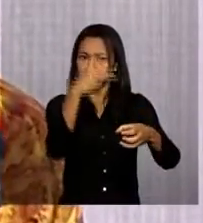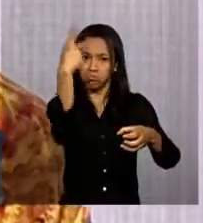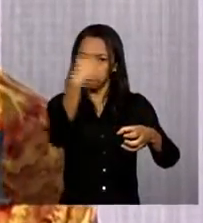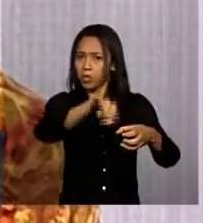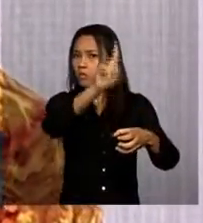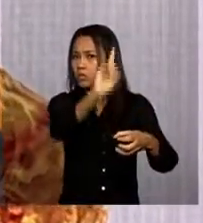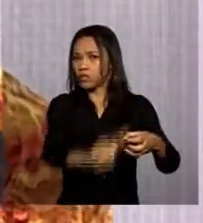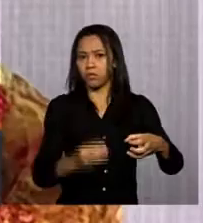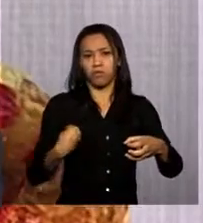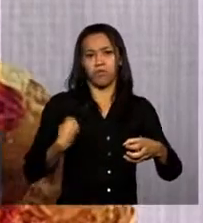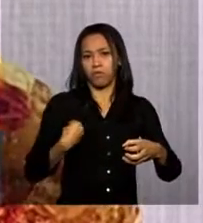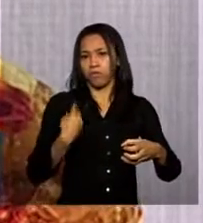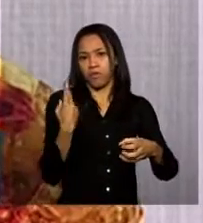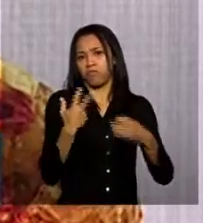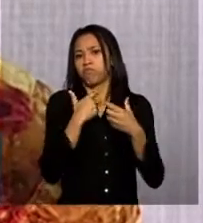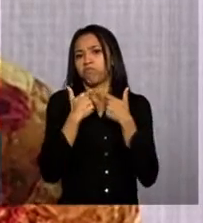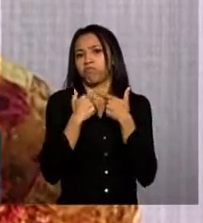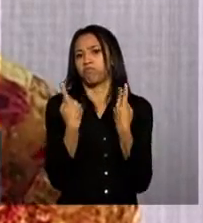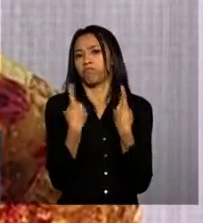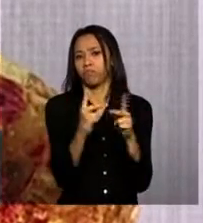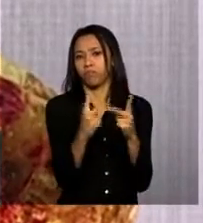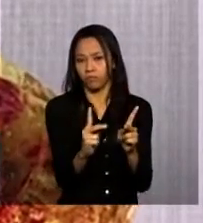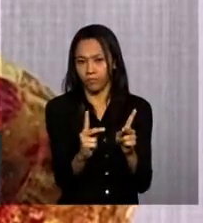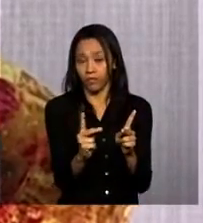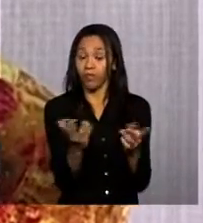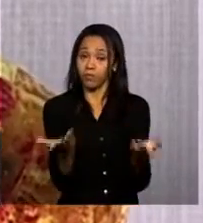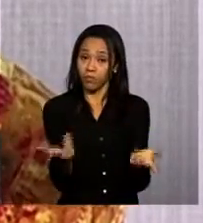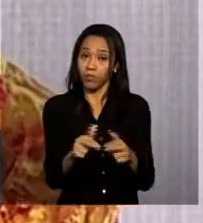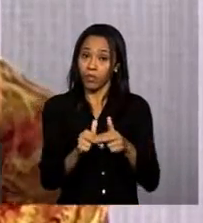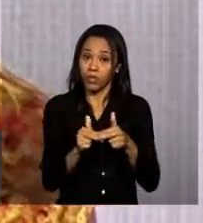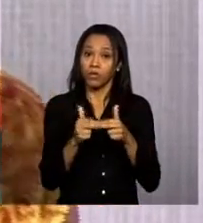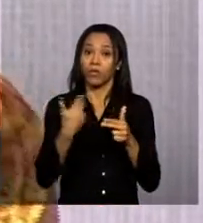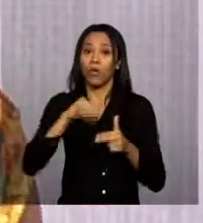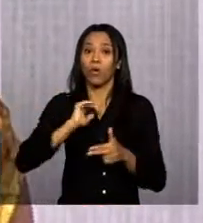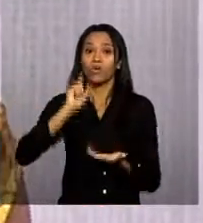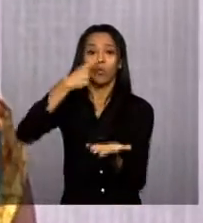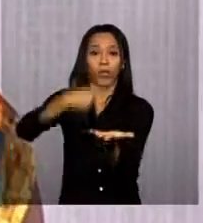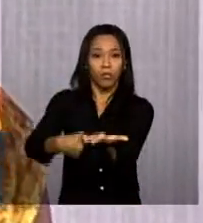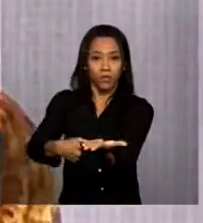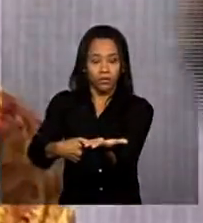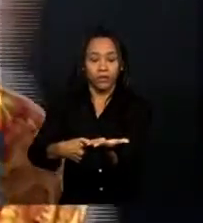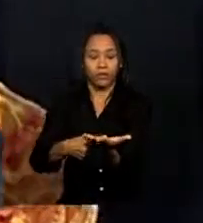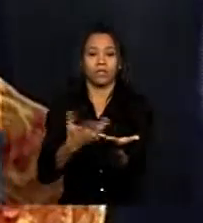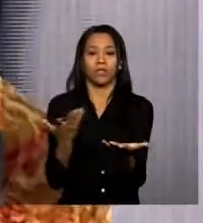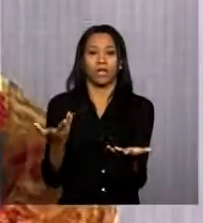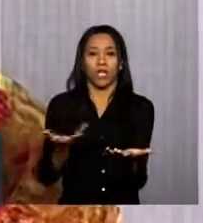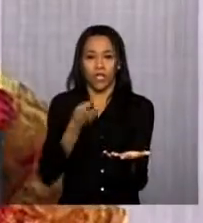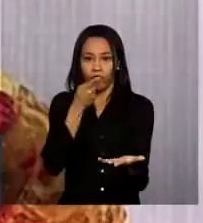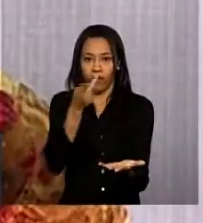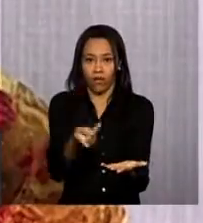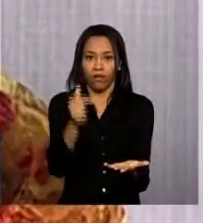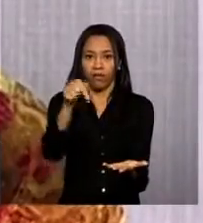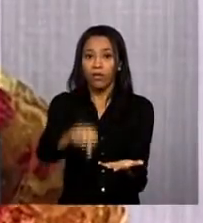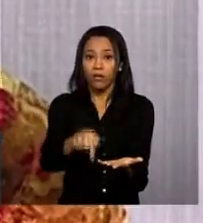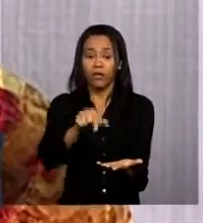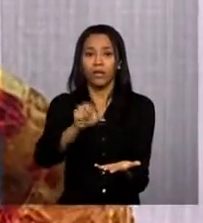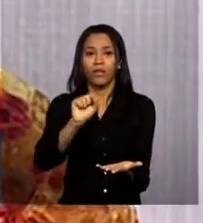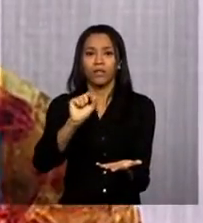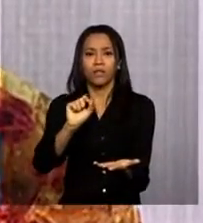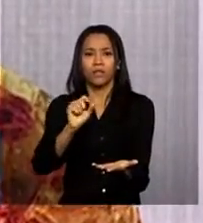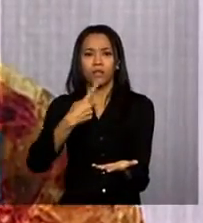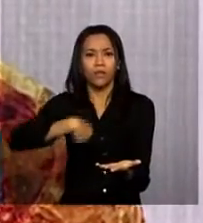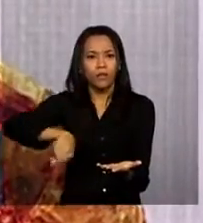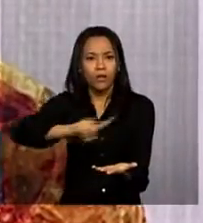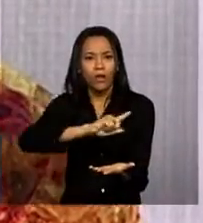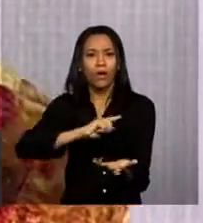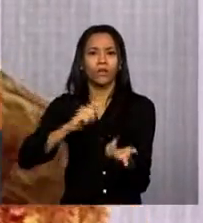própria humanidade. Por fim, dizer que o nosso compromisso ao reativar a frente, que temos que fazê-lo em função